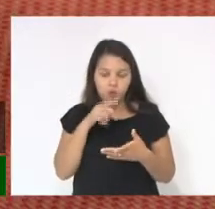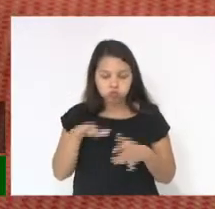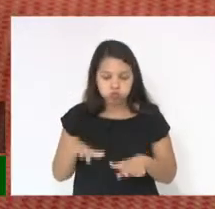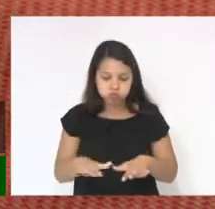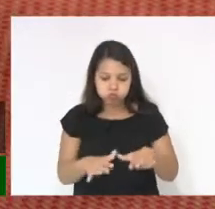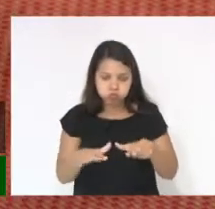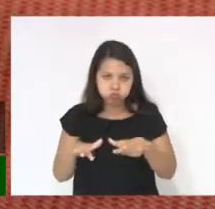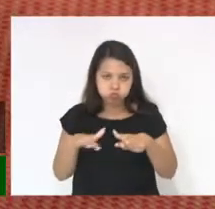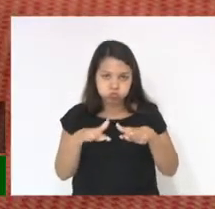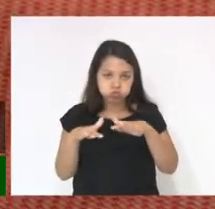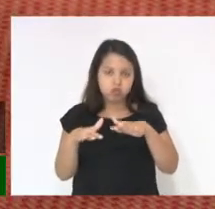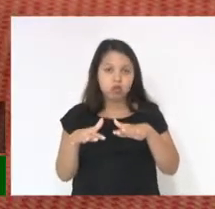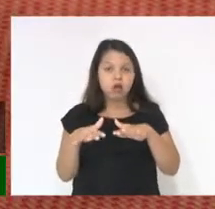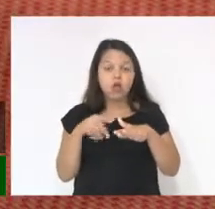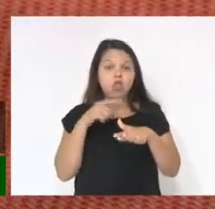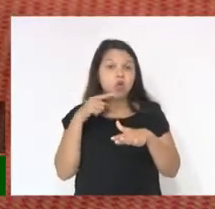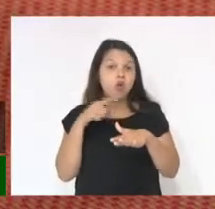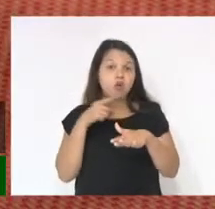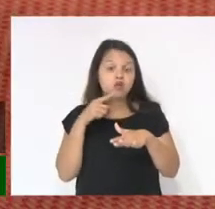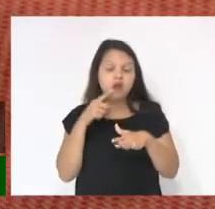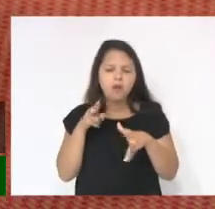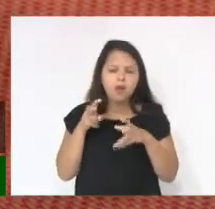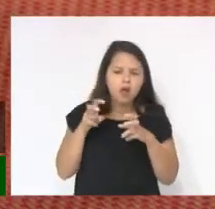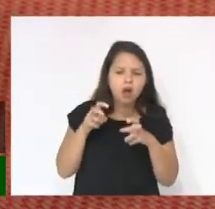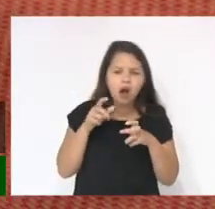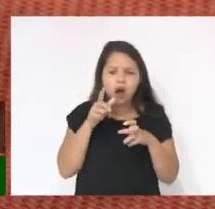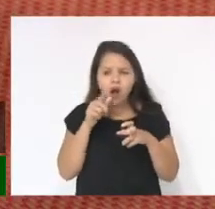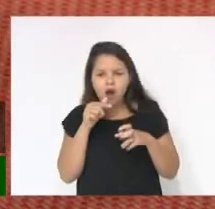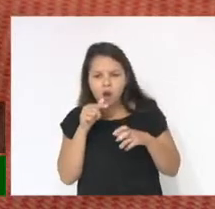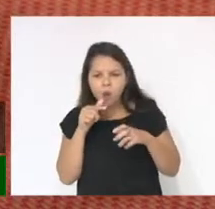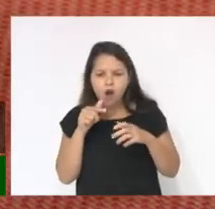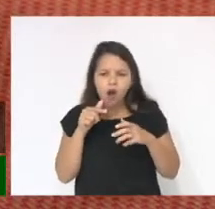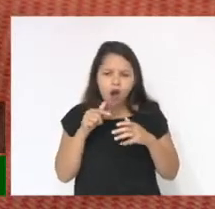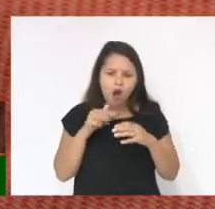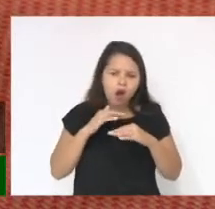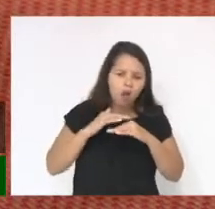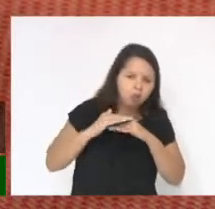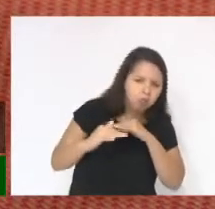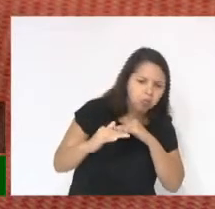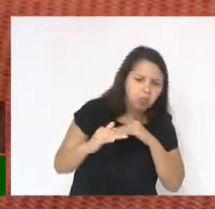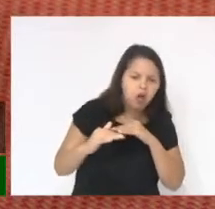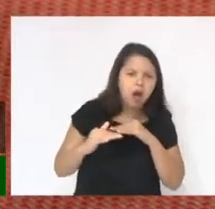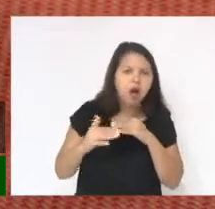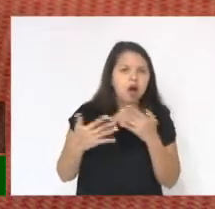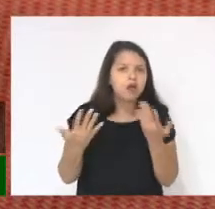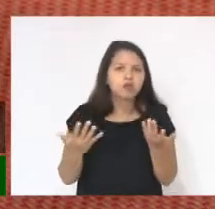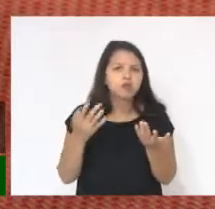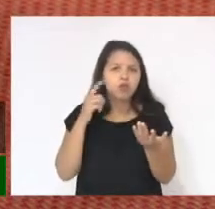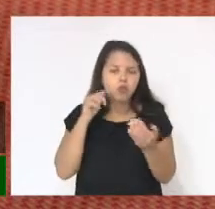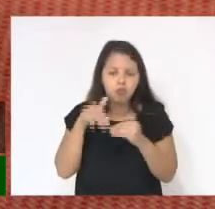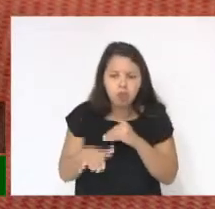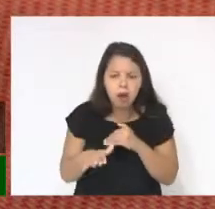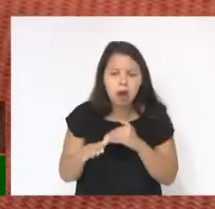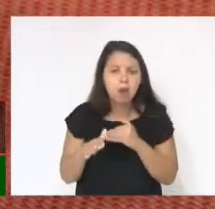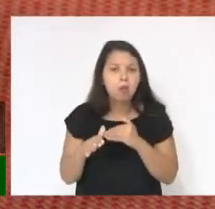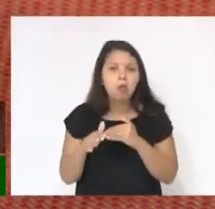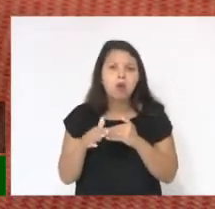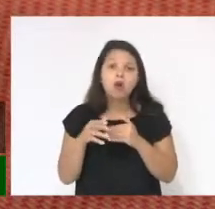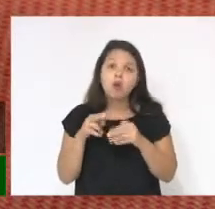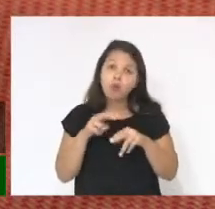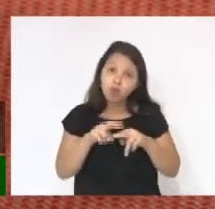água, você não consegue discernir o que é água e o que é buraco. Por isso, esses